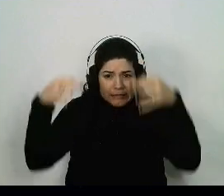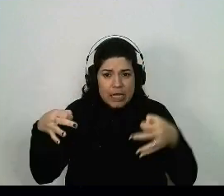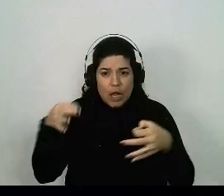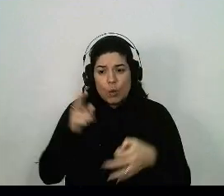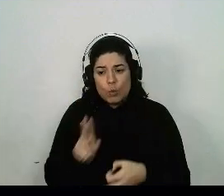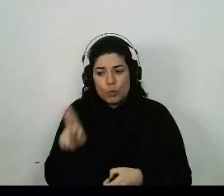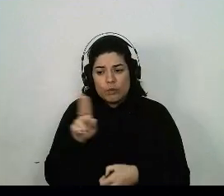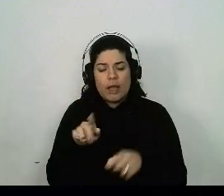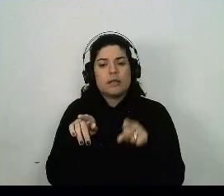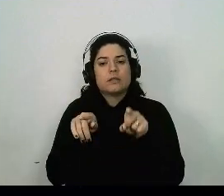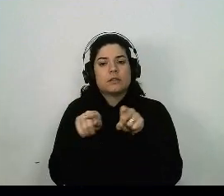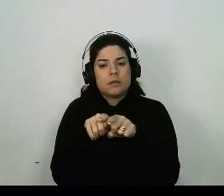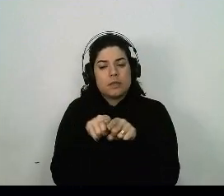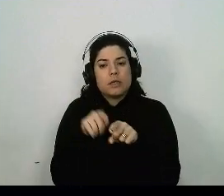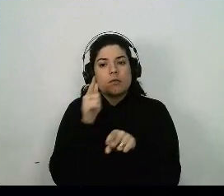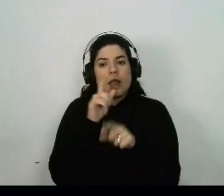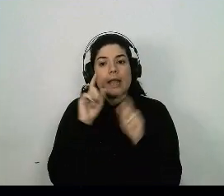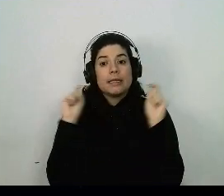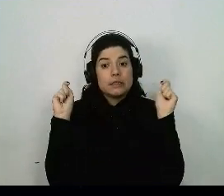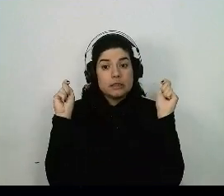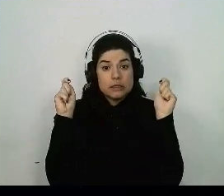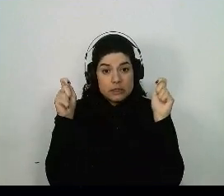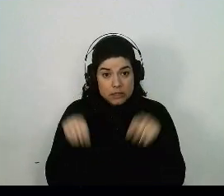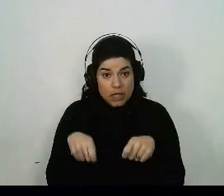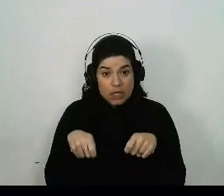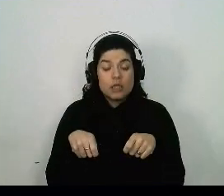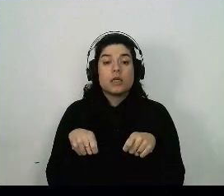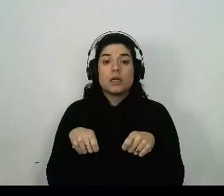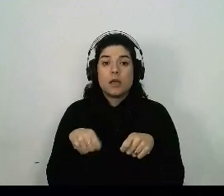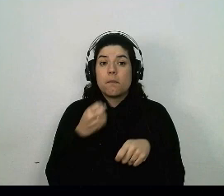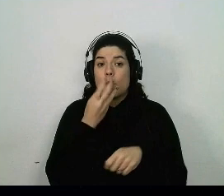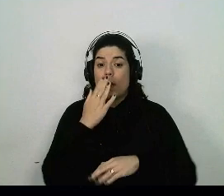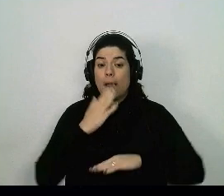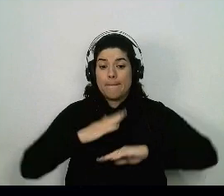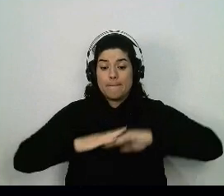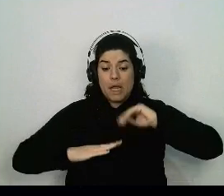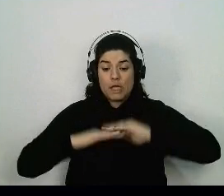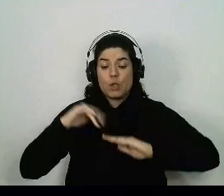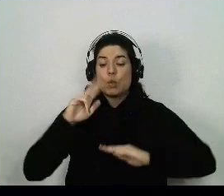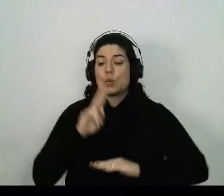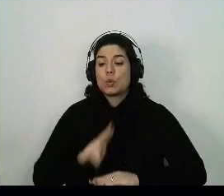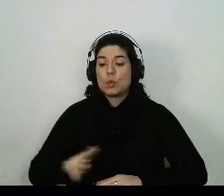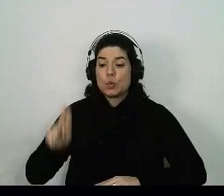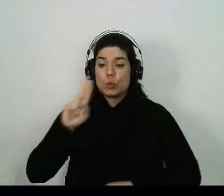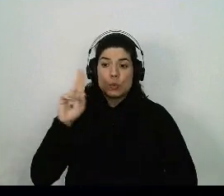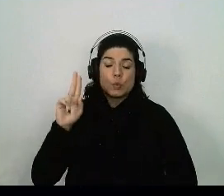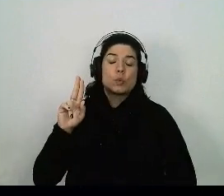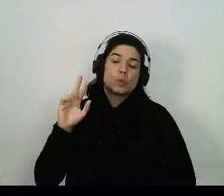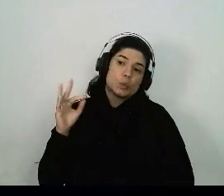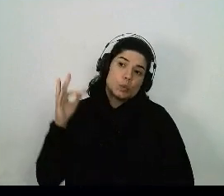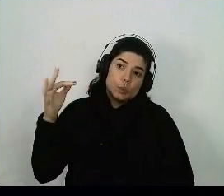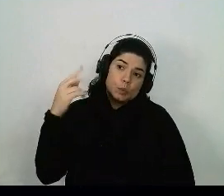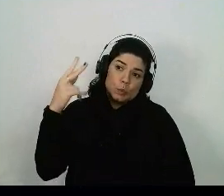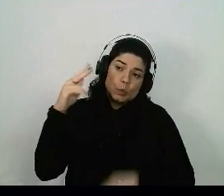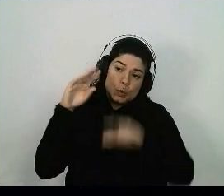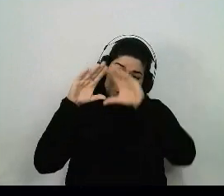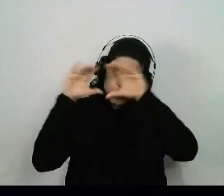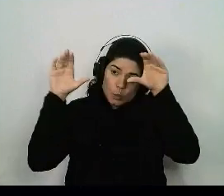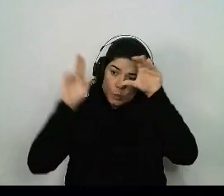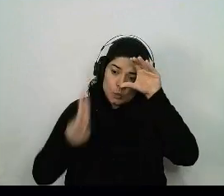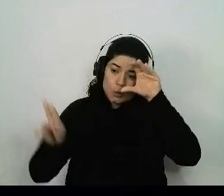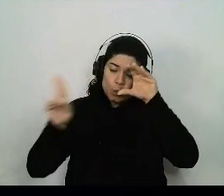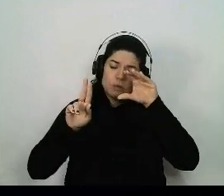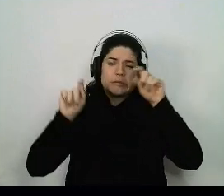com possibilidade e boas práticas de uso, né, futuro da nuvem, seguindo aí questões de